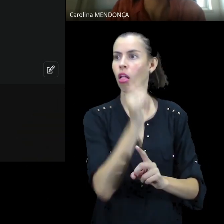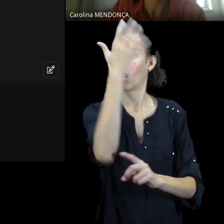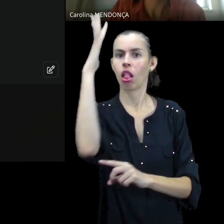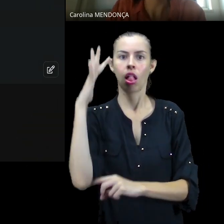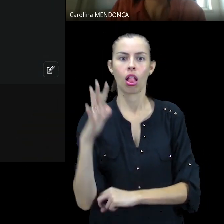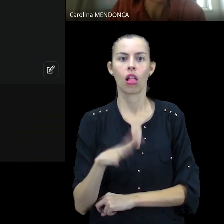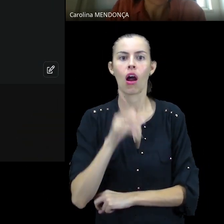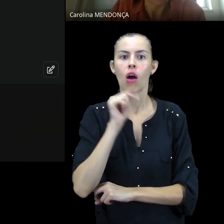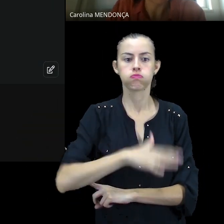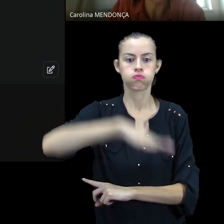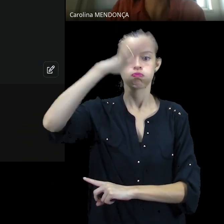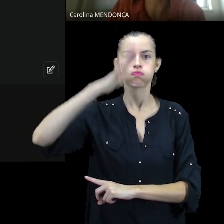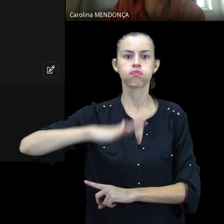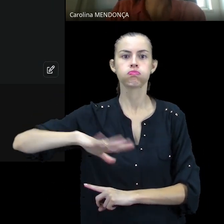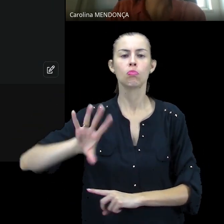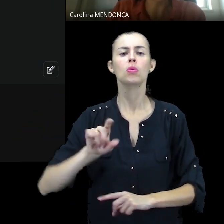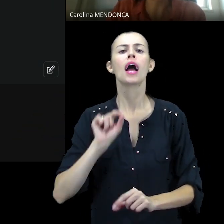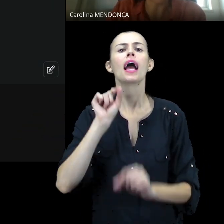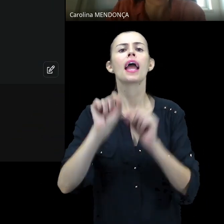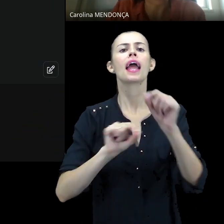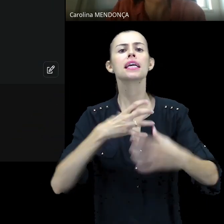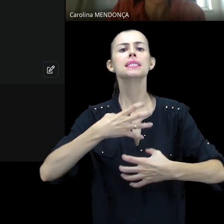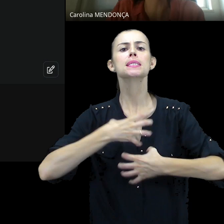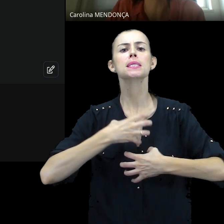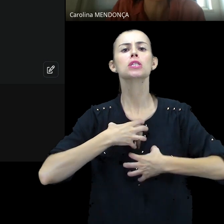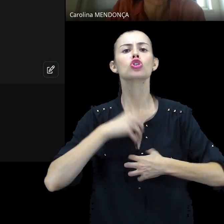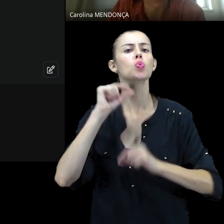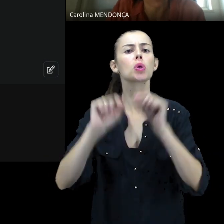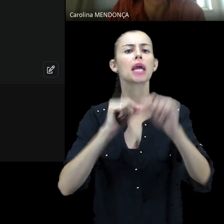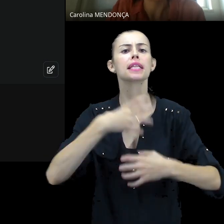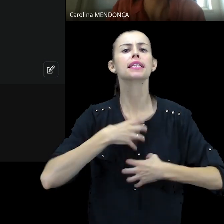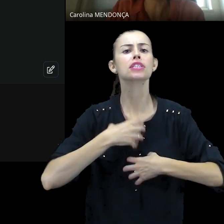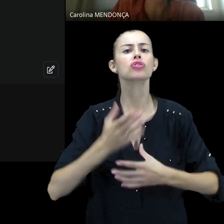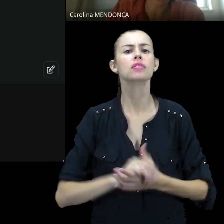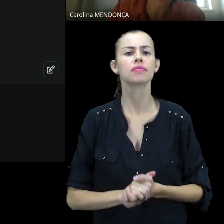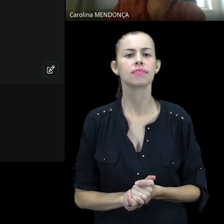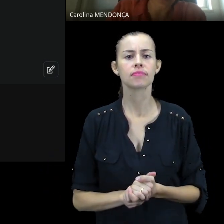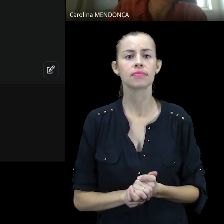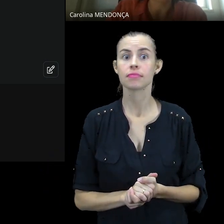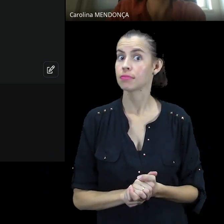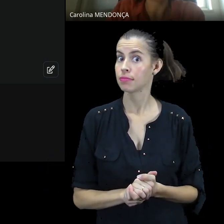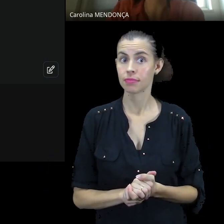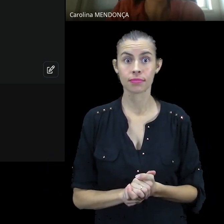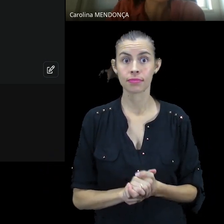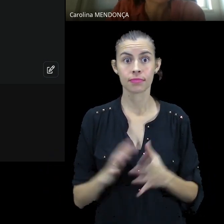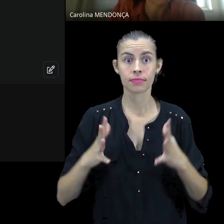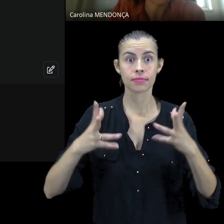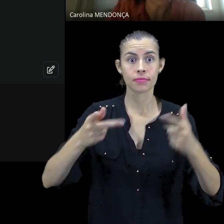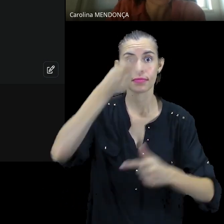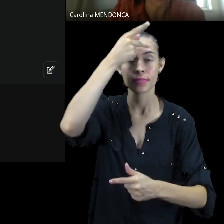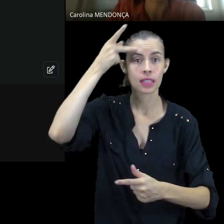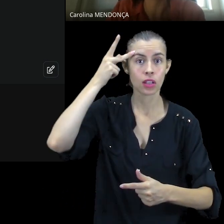desse planeta extremo, será que a gente não consegue fazer uma articulação entre a discussão ambiental, a